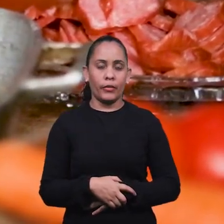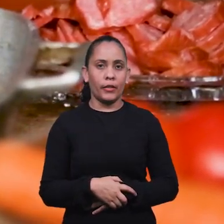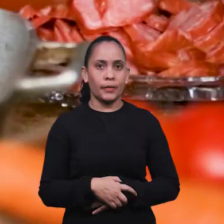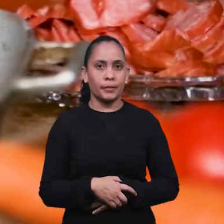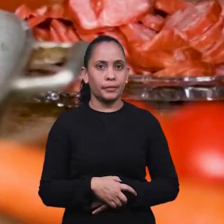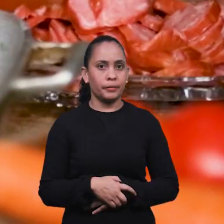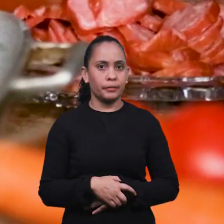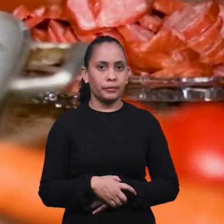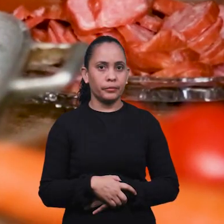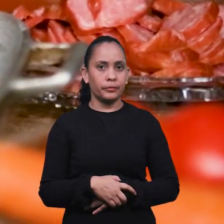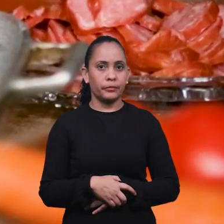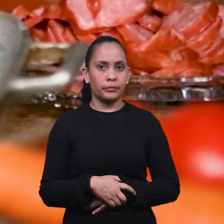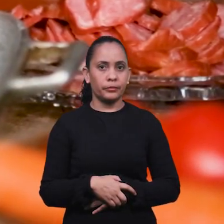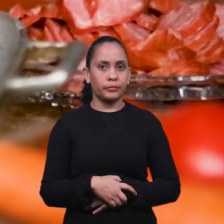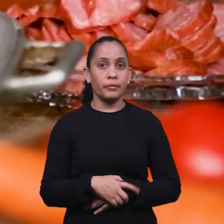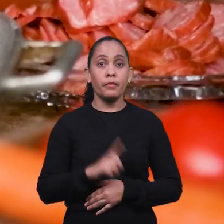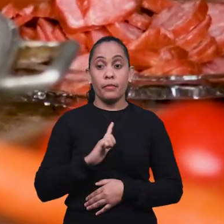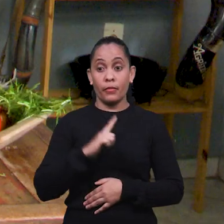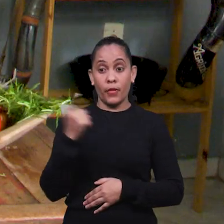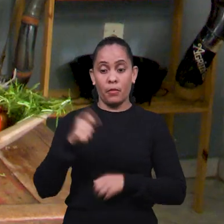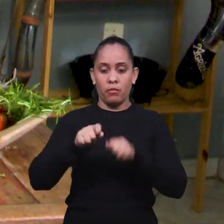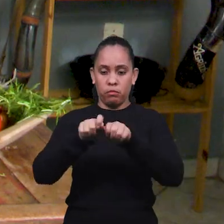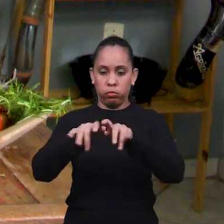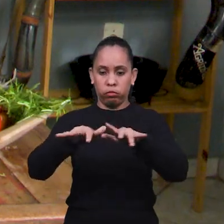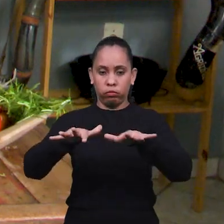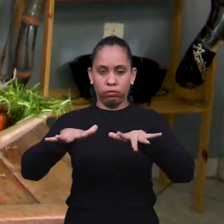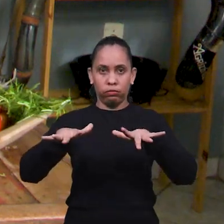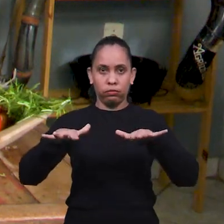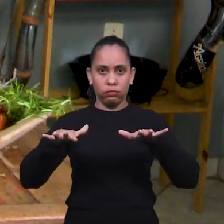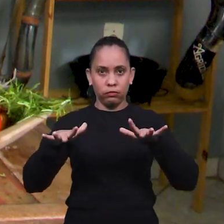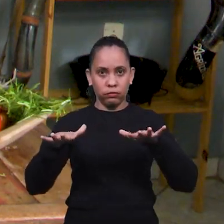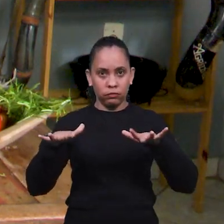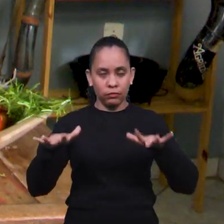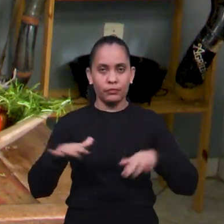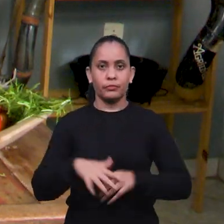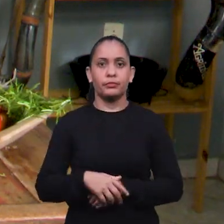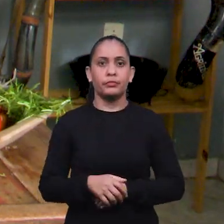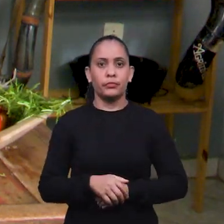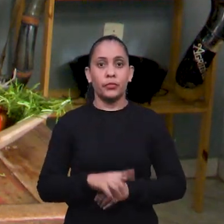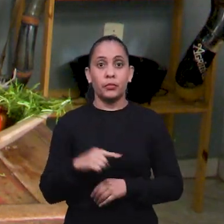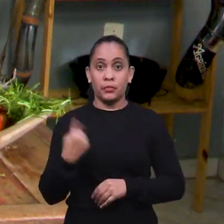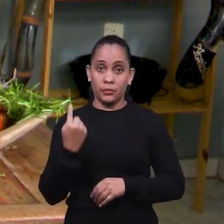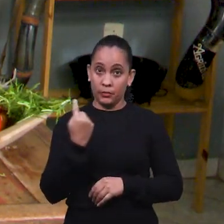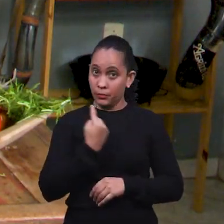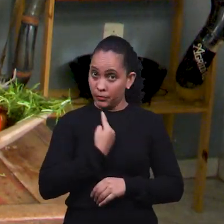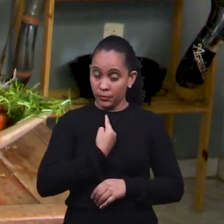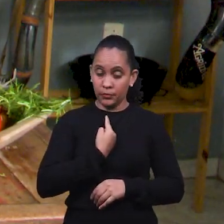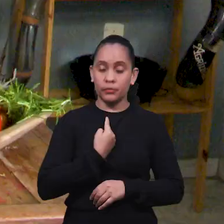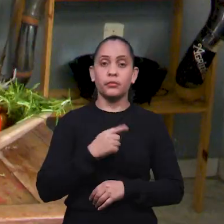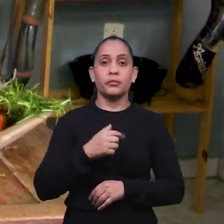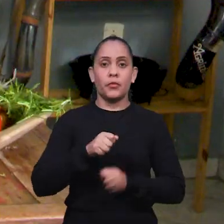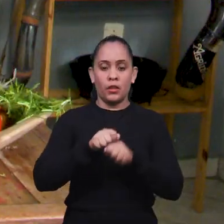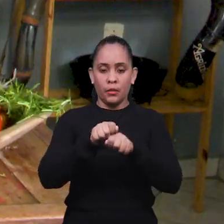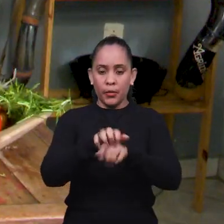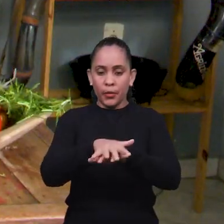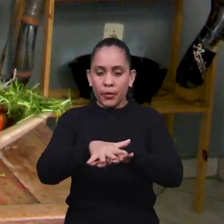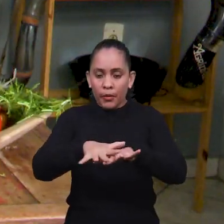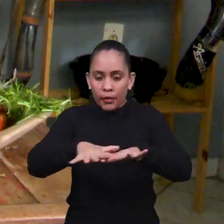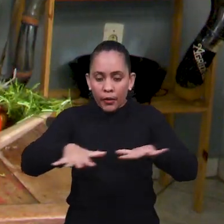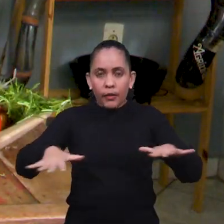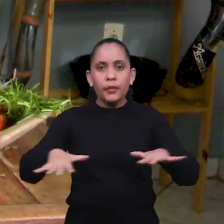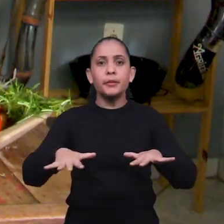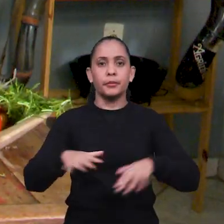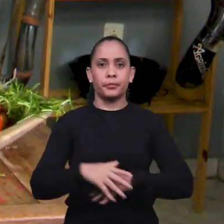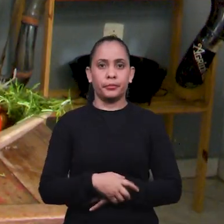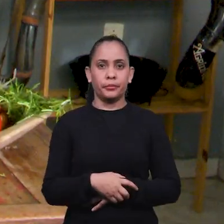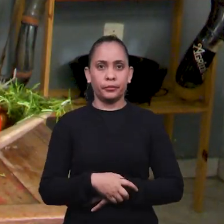molho caseiro, a nossa focaccia. E vou espalhar bastante. Depois nós vamos colocar os dedinhos ali para espalhar.